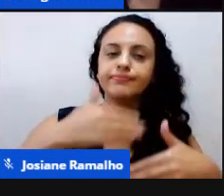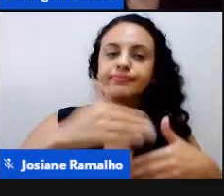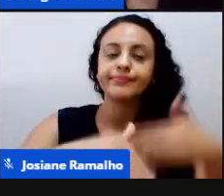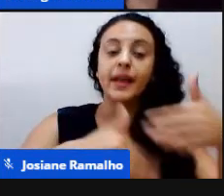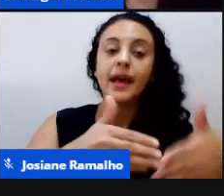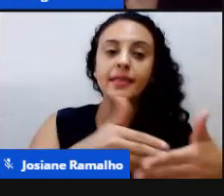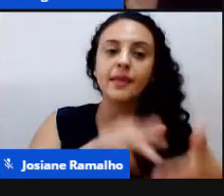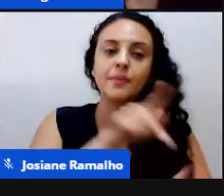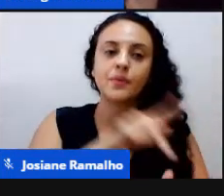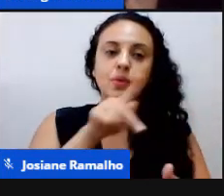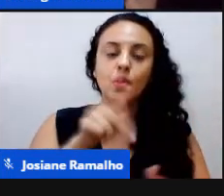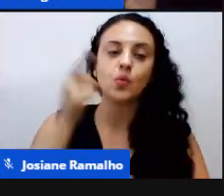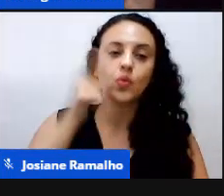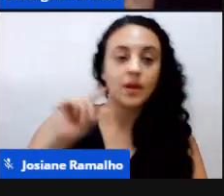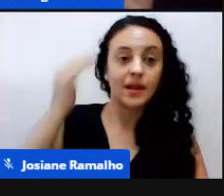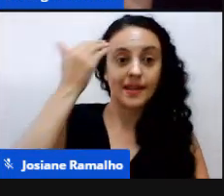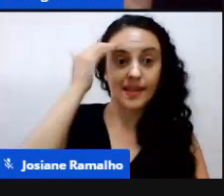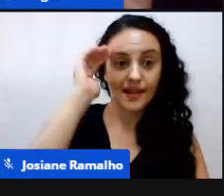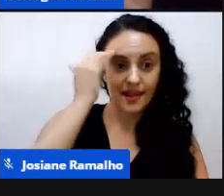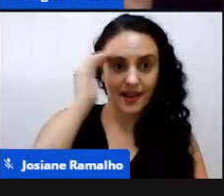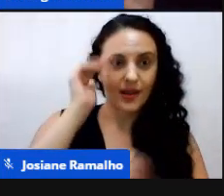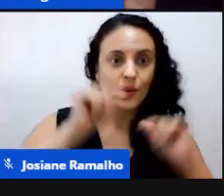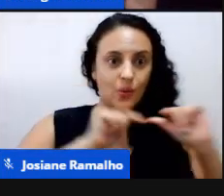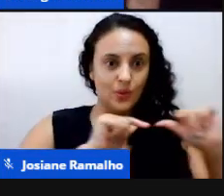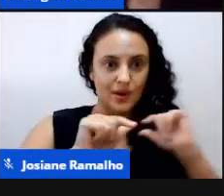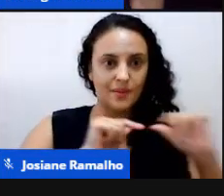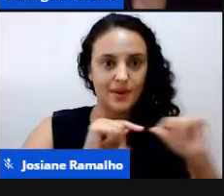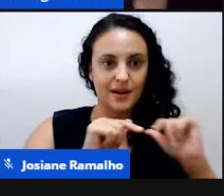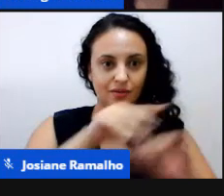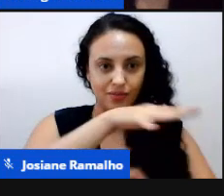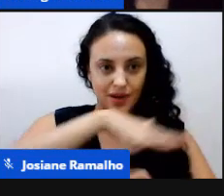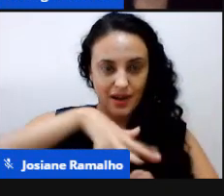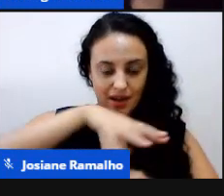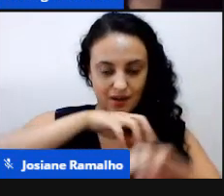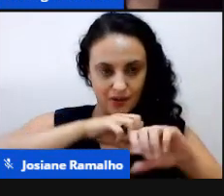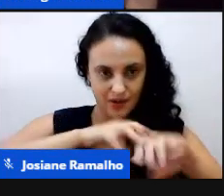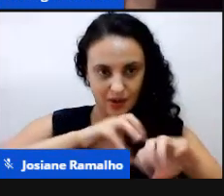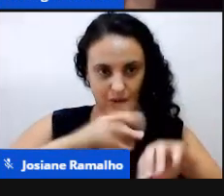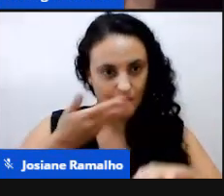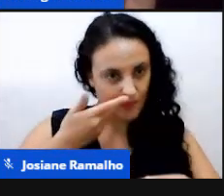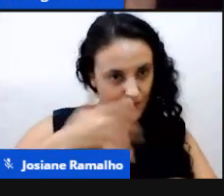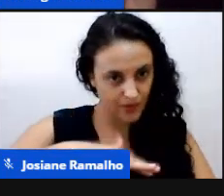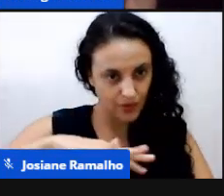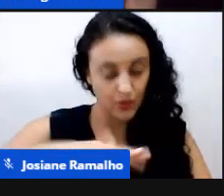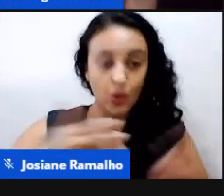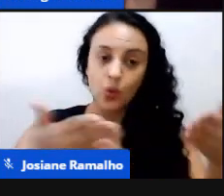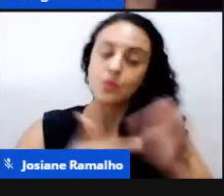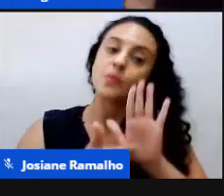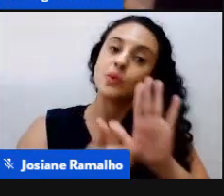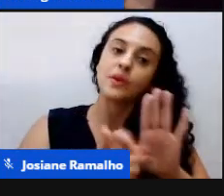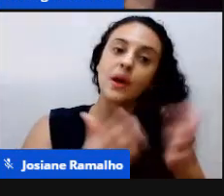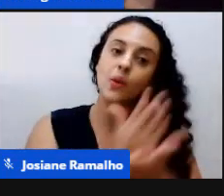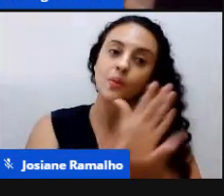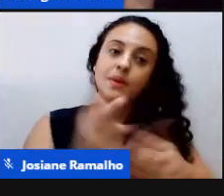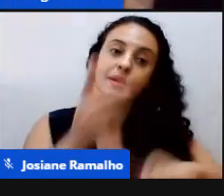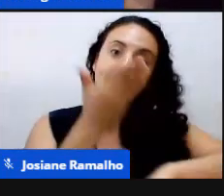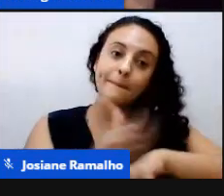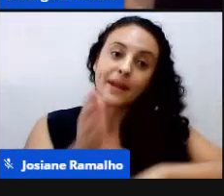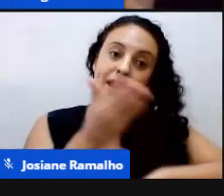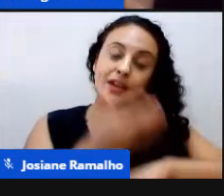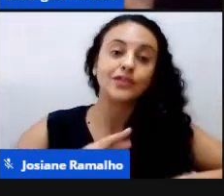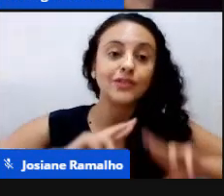aqui? É trazer essas práticas diferenciadas que alguns professores vêm fazendo. E nós